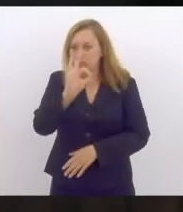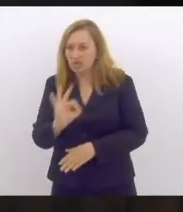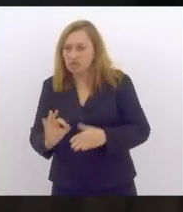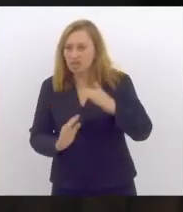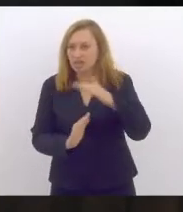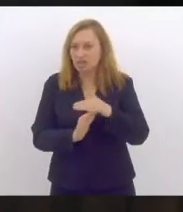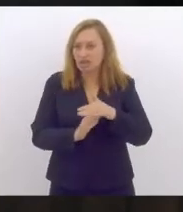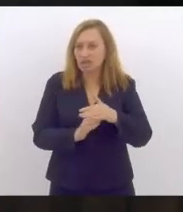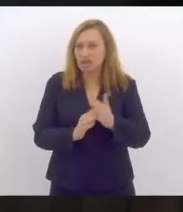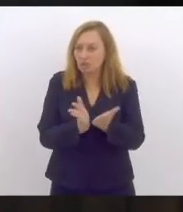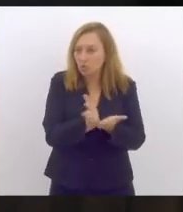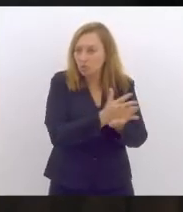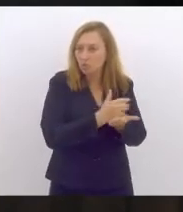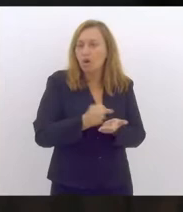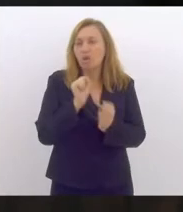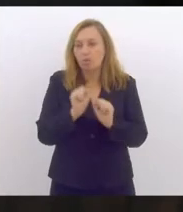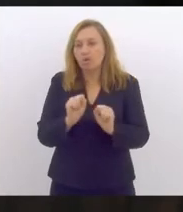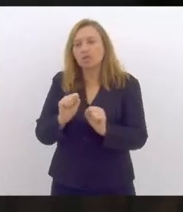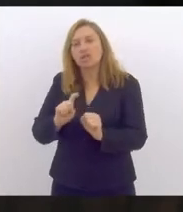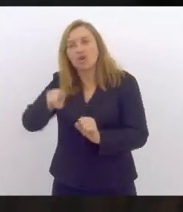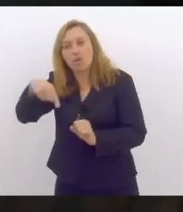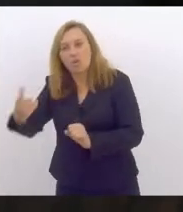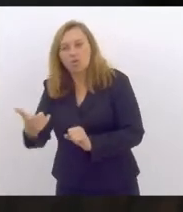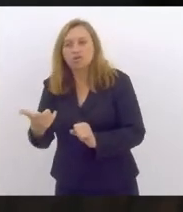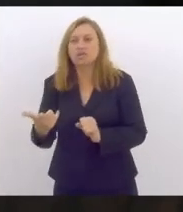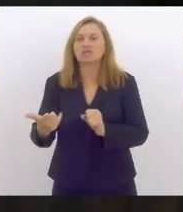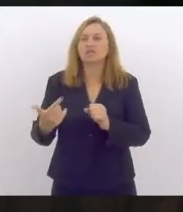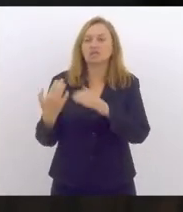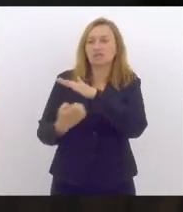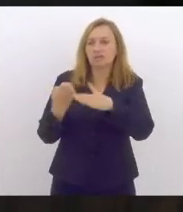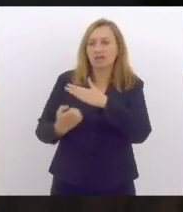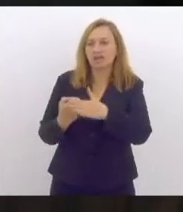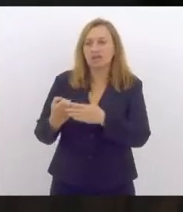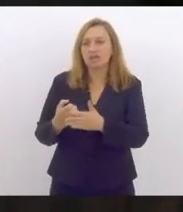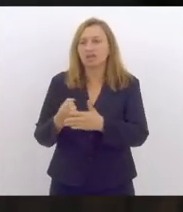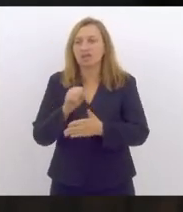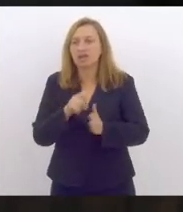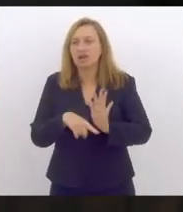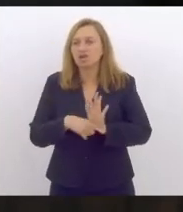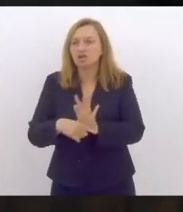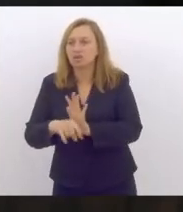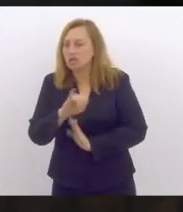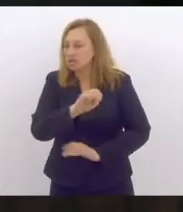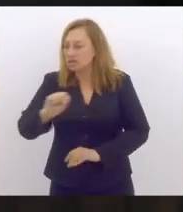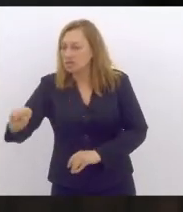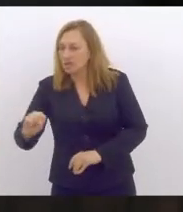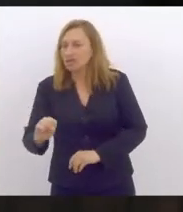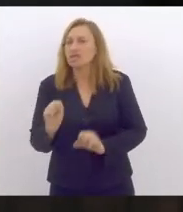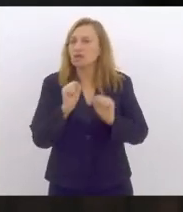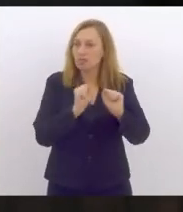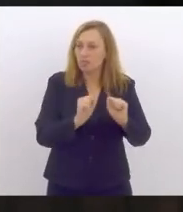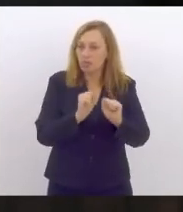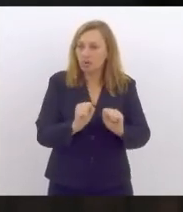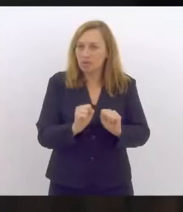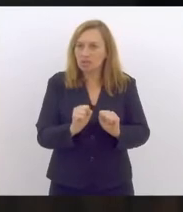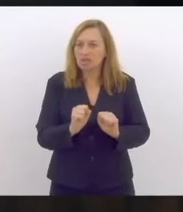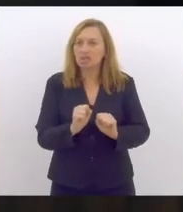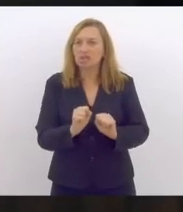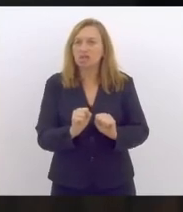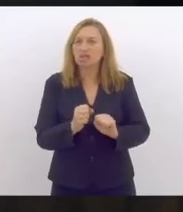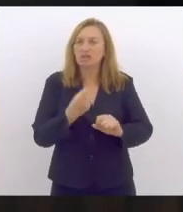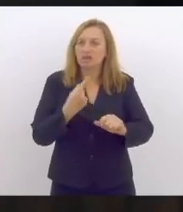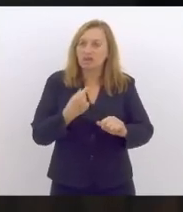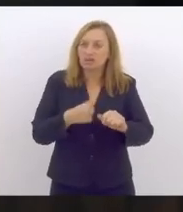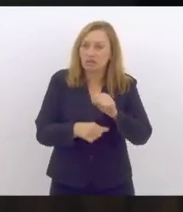é que a gente possa ter outras empresas que também contribuem com o ICMS e que elas possam, de preferência,